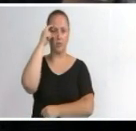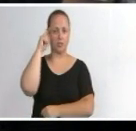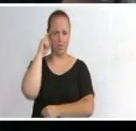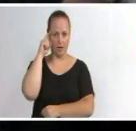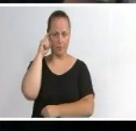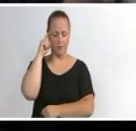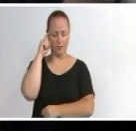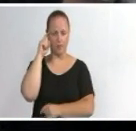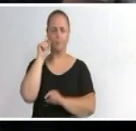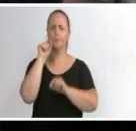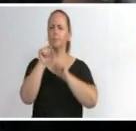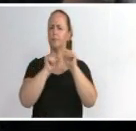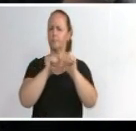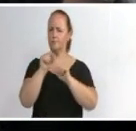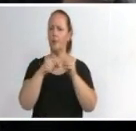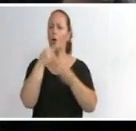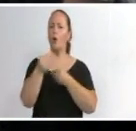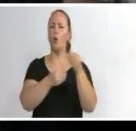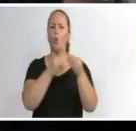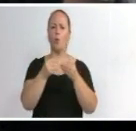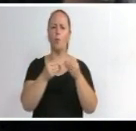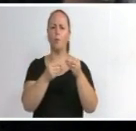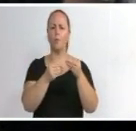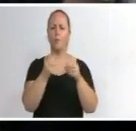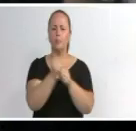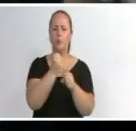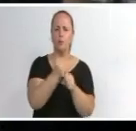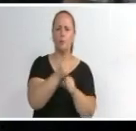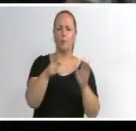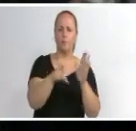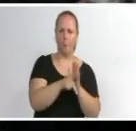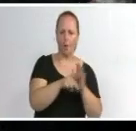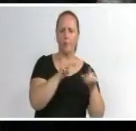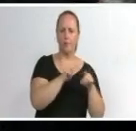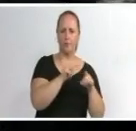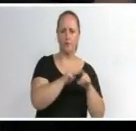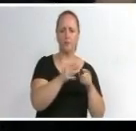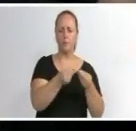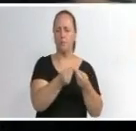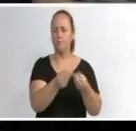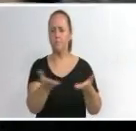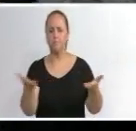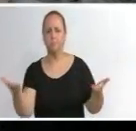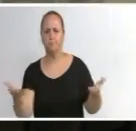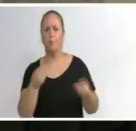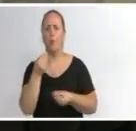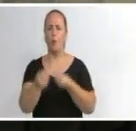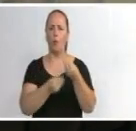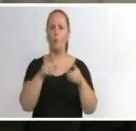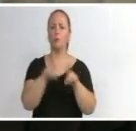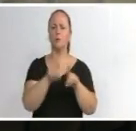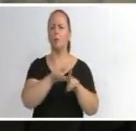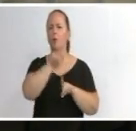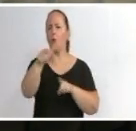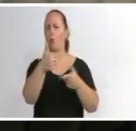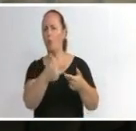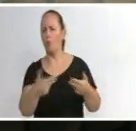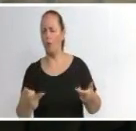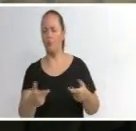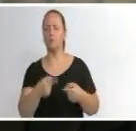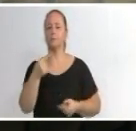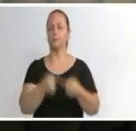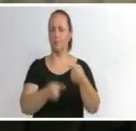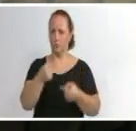dispõe sobre o critério de distribuição de imóveis sociais no município e da outras providências. Em discussão,